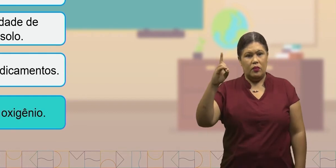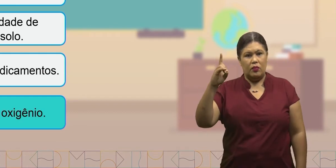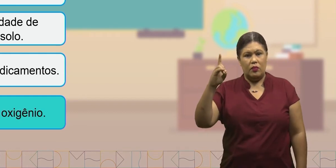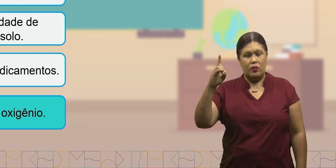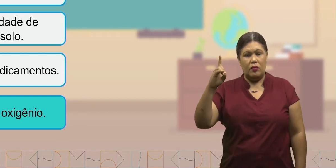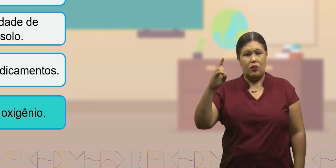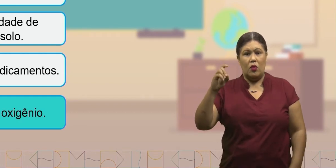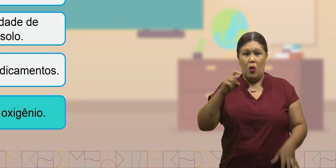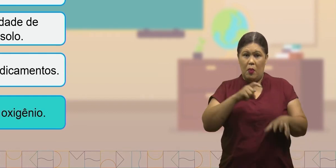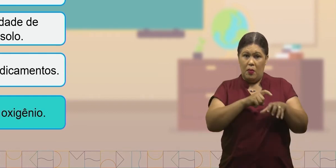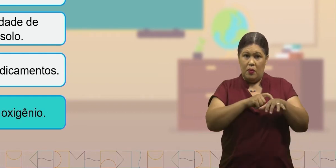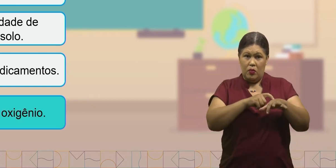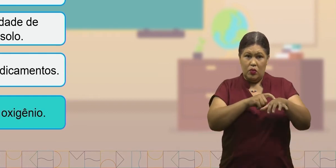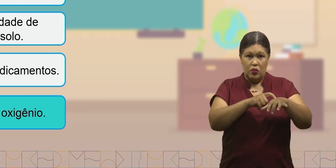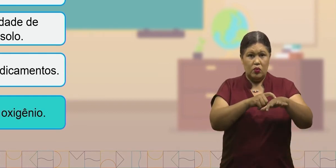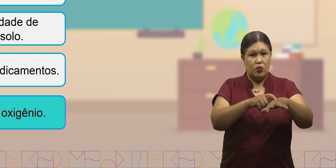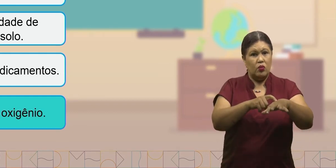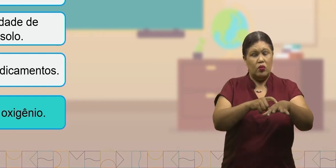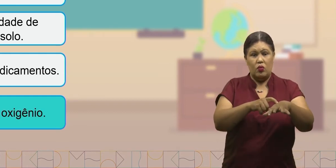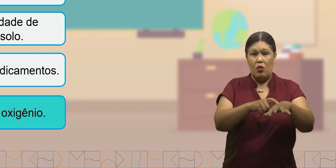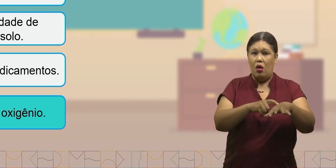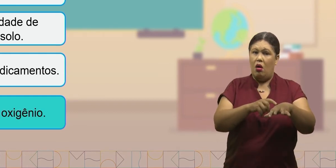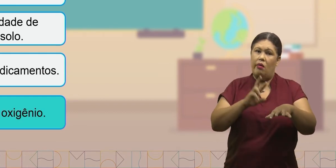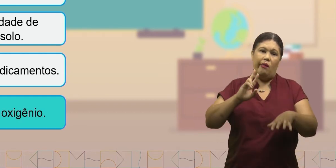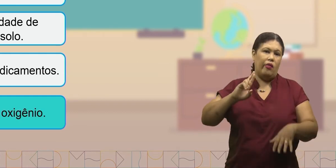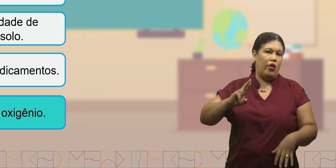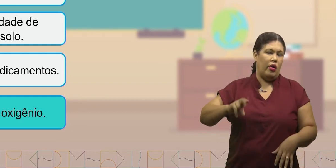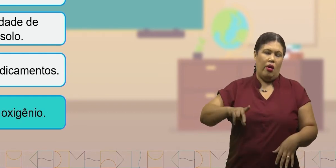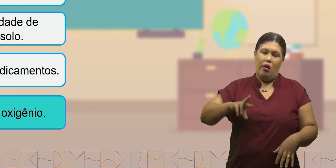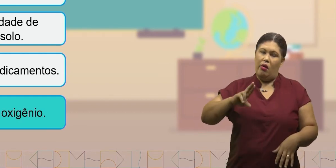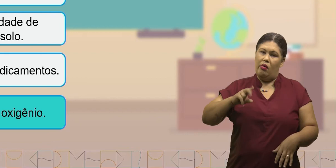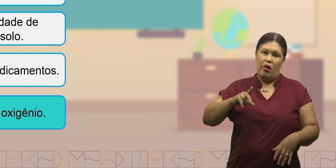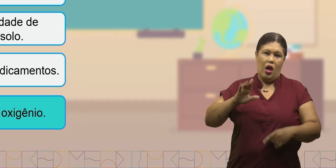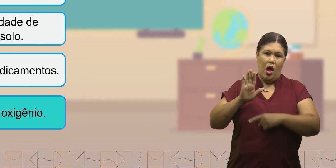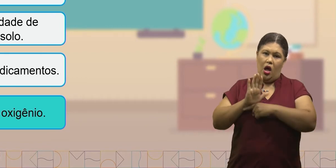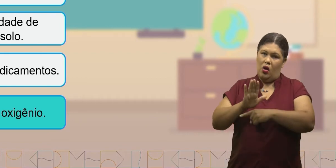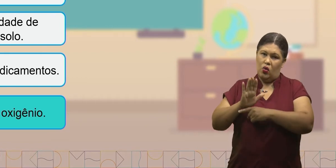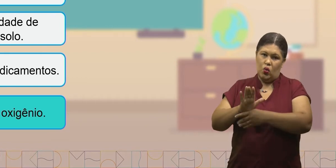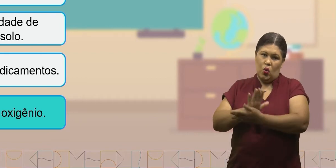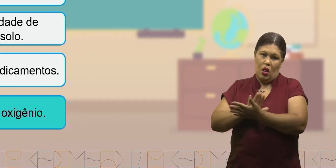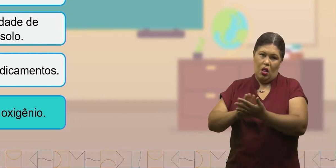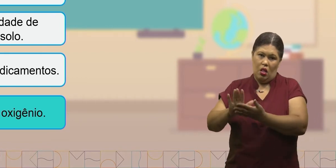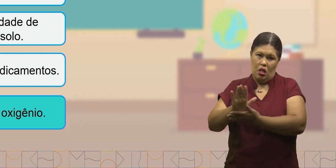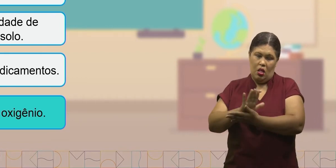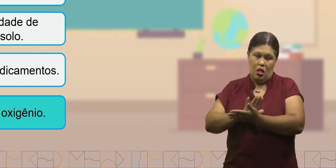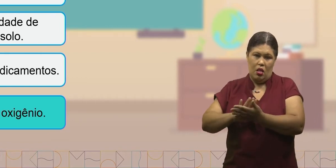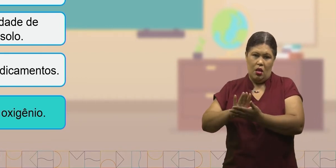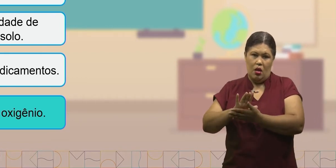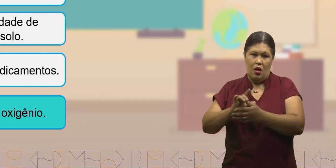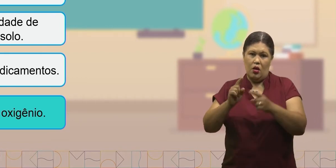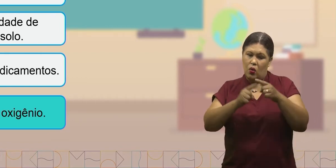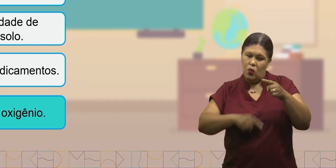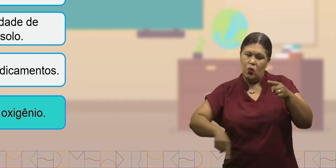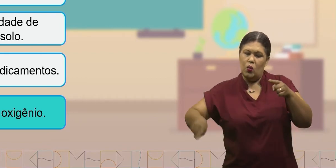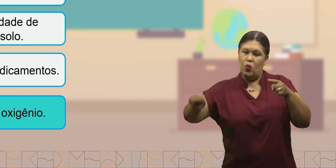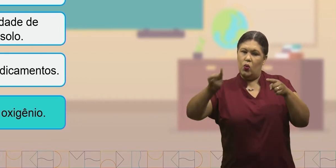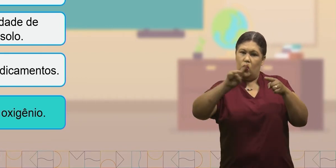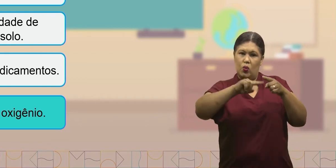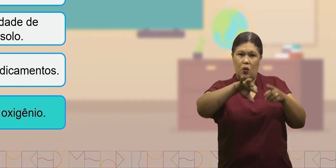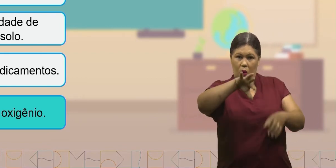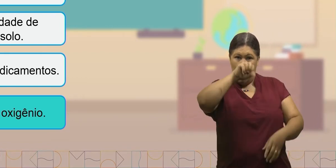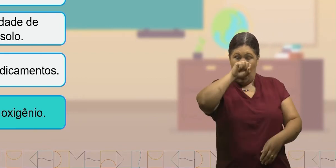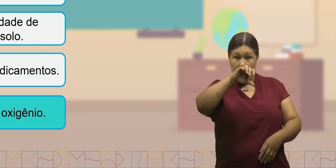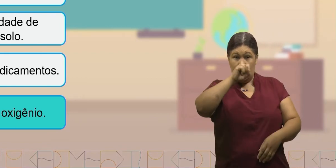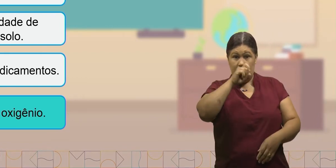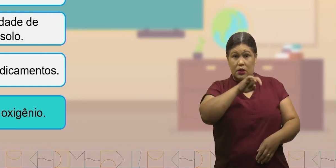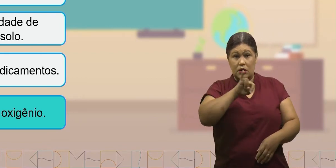D. Os protozoários não auxiliam na manutenção do ciclo do oxigênio. Se